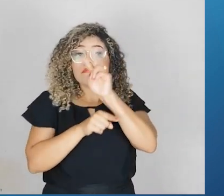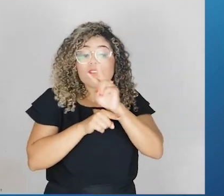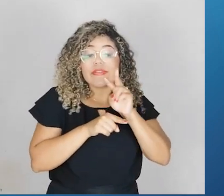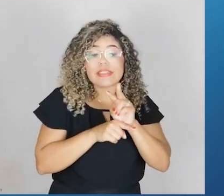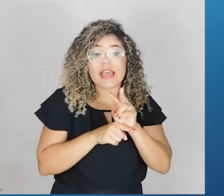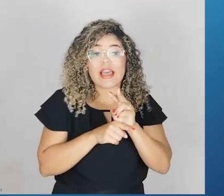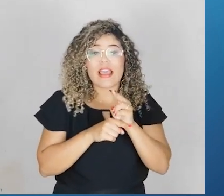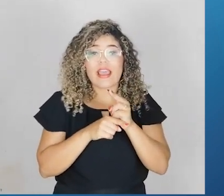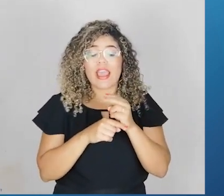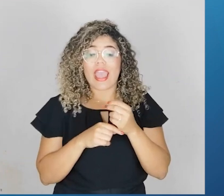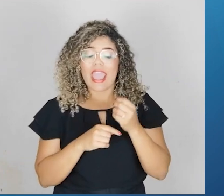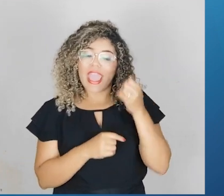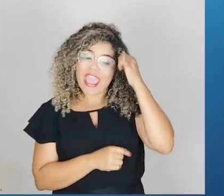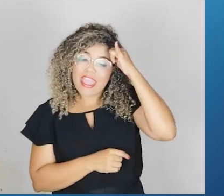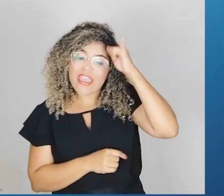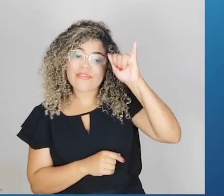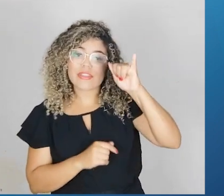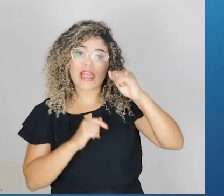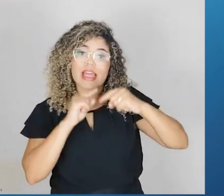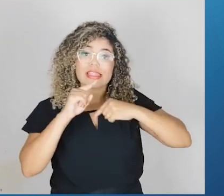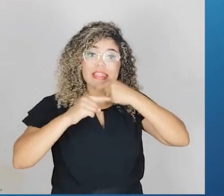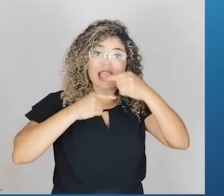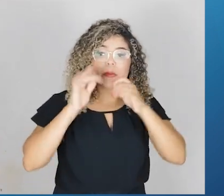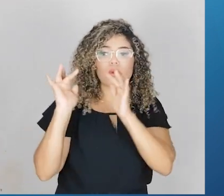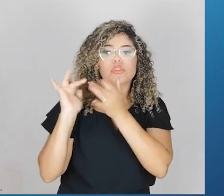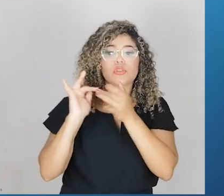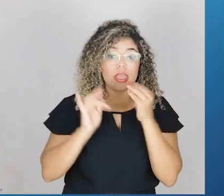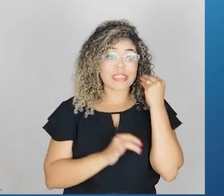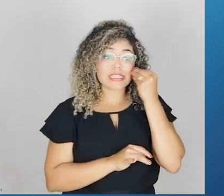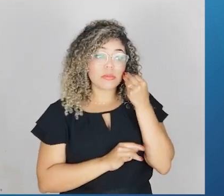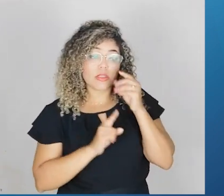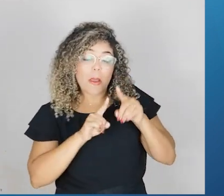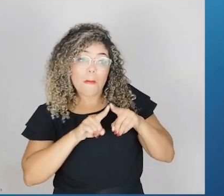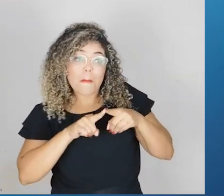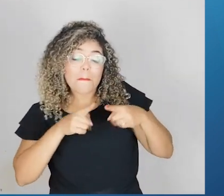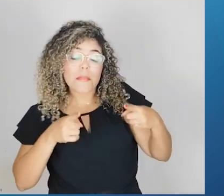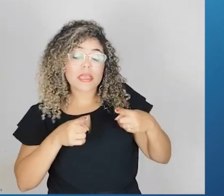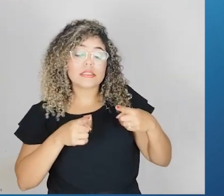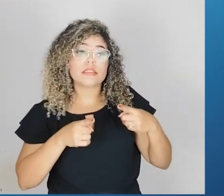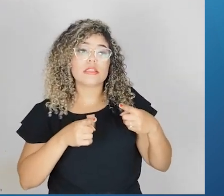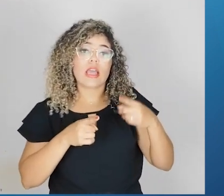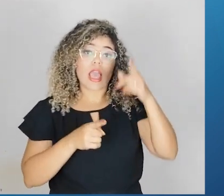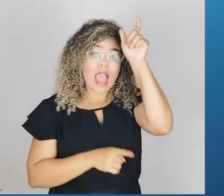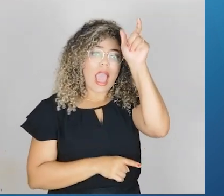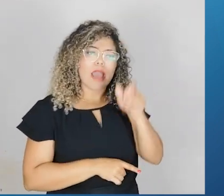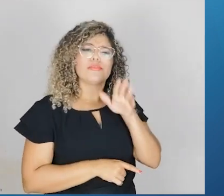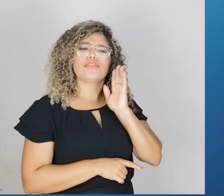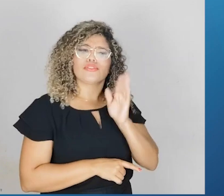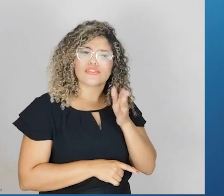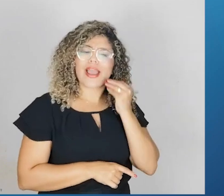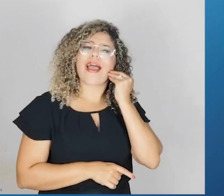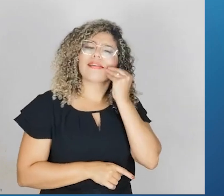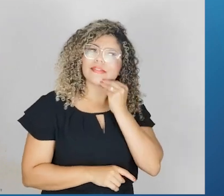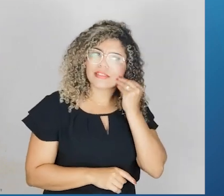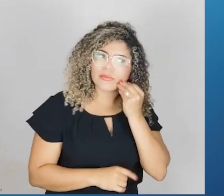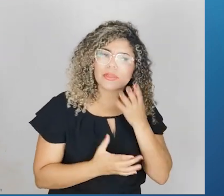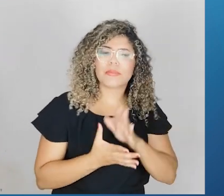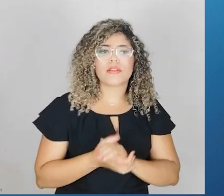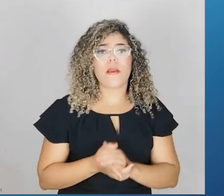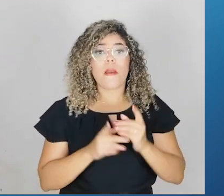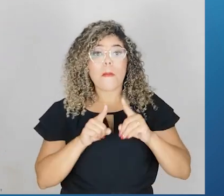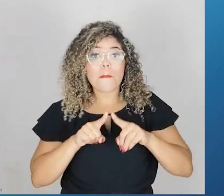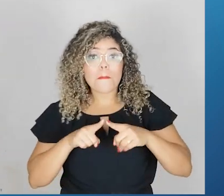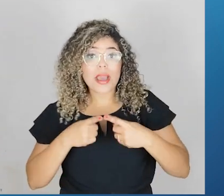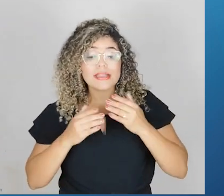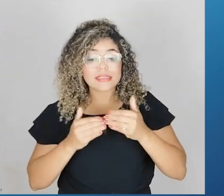que evita complicações decorrentes do contato com a substância. Aqui, o indivíduo já teve contato com essa substância e a